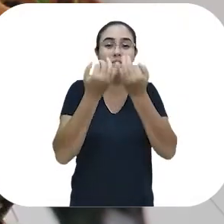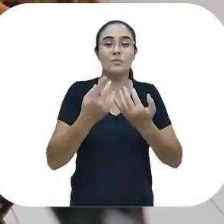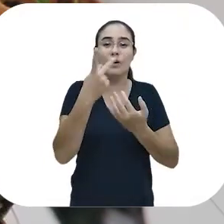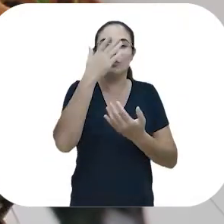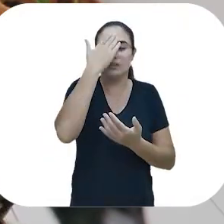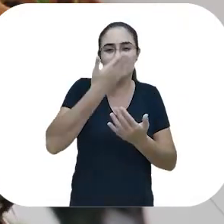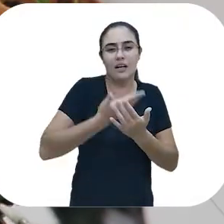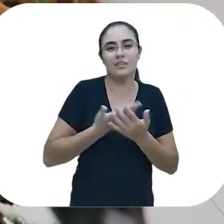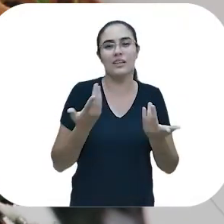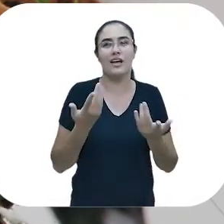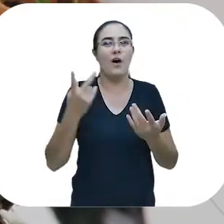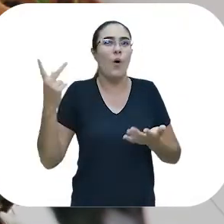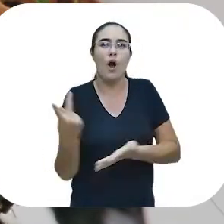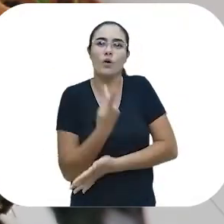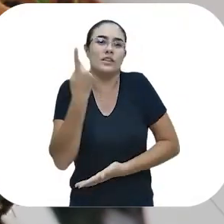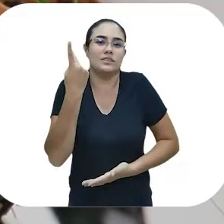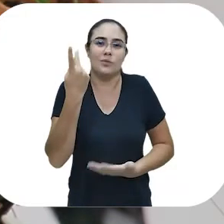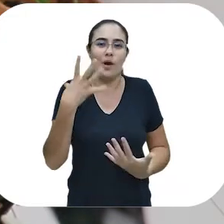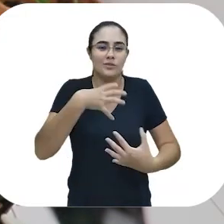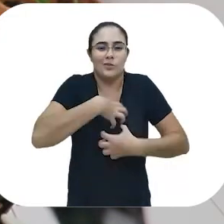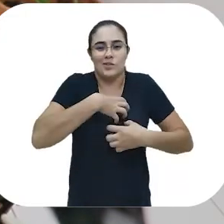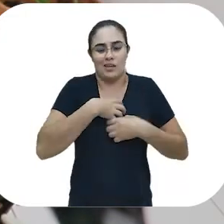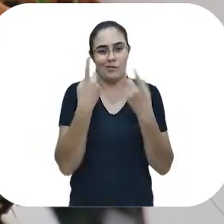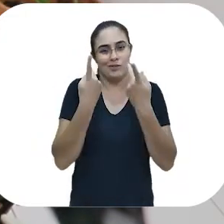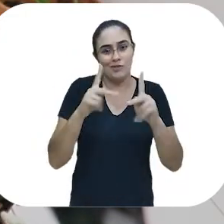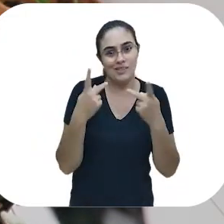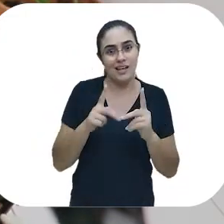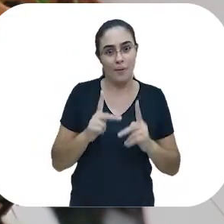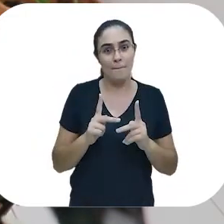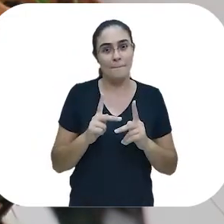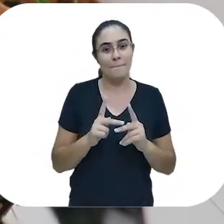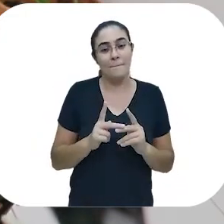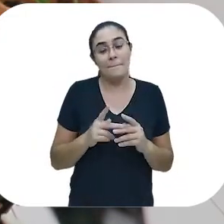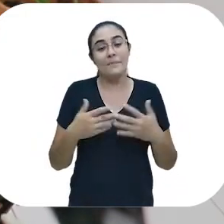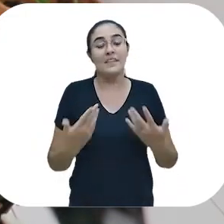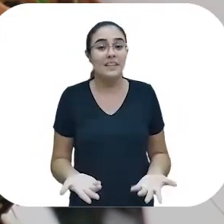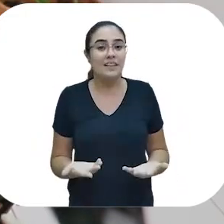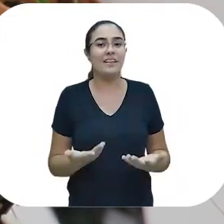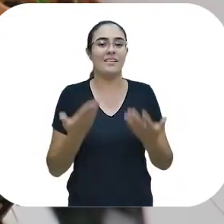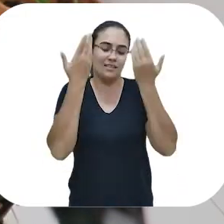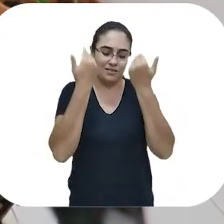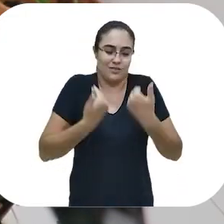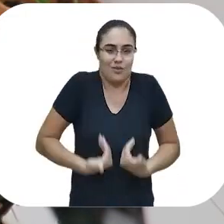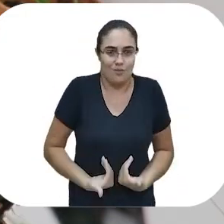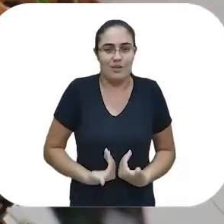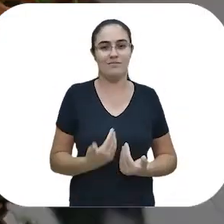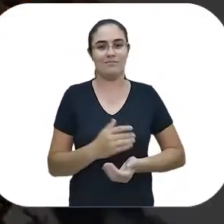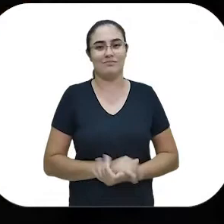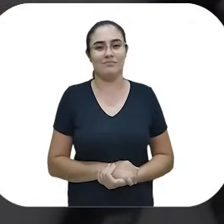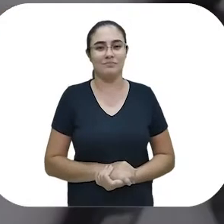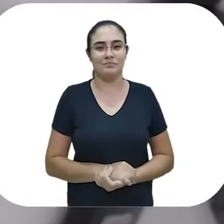algum acontecimento da sua vida. É isso. Essa sou eu.